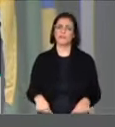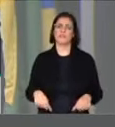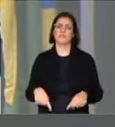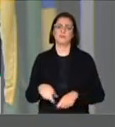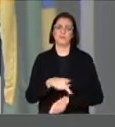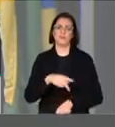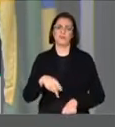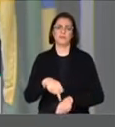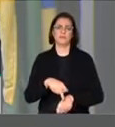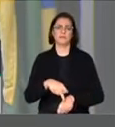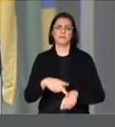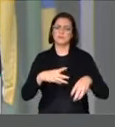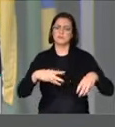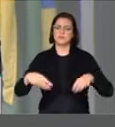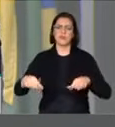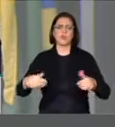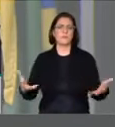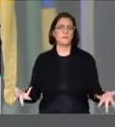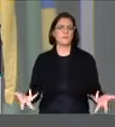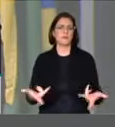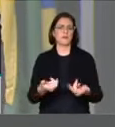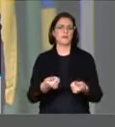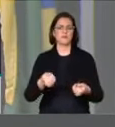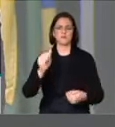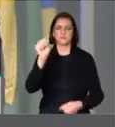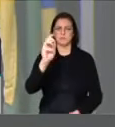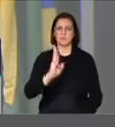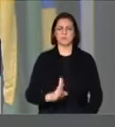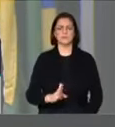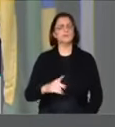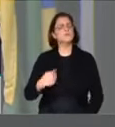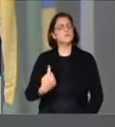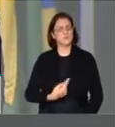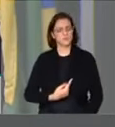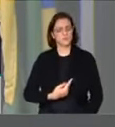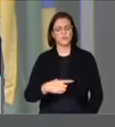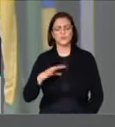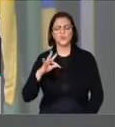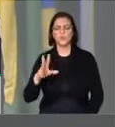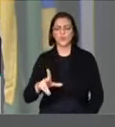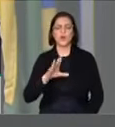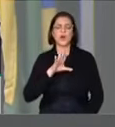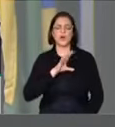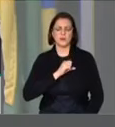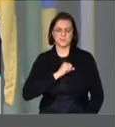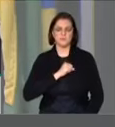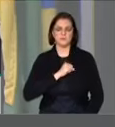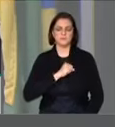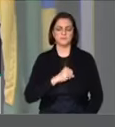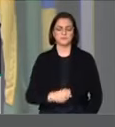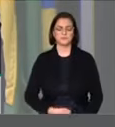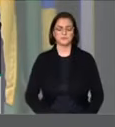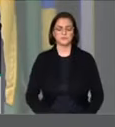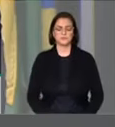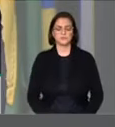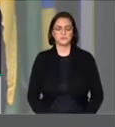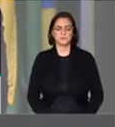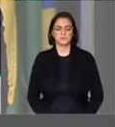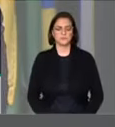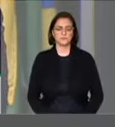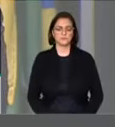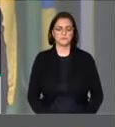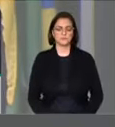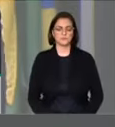desse solo maravilhoso que é o Brasil, que todos nós amamos, que agora, nesse momento, passa